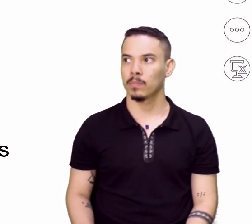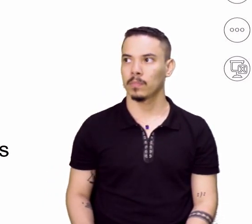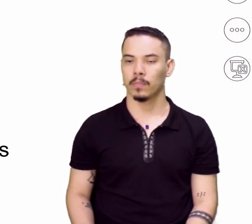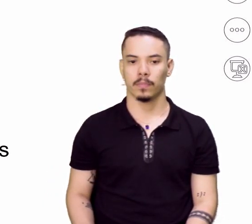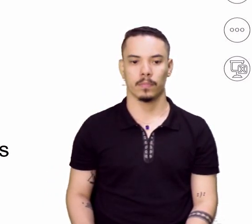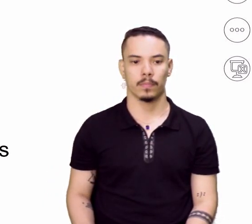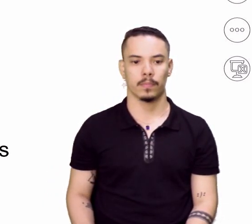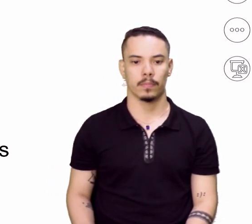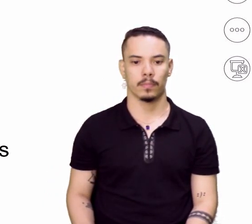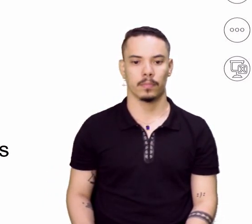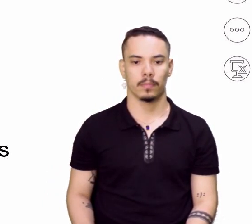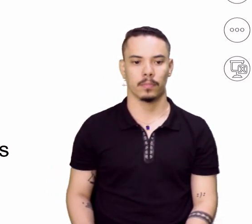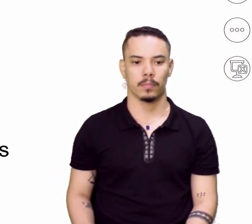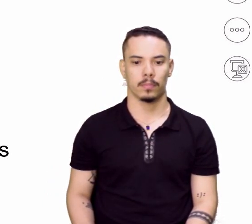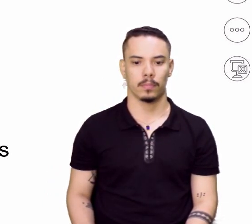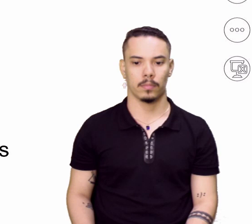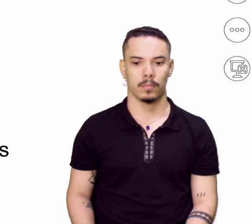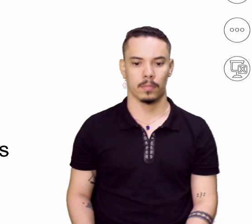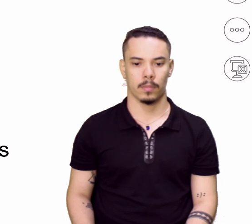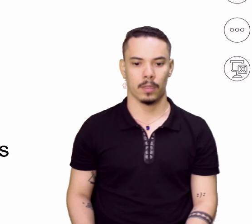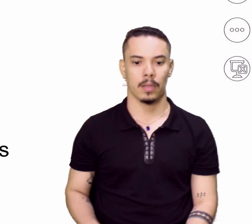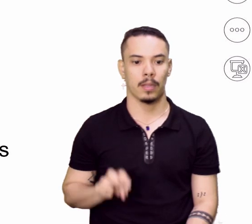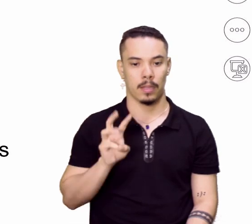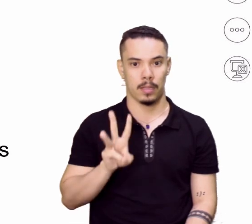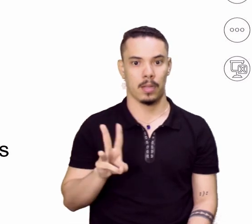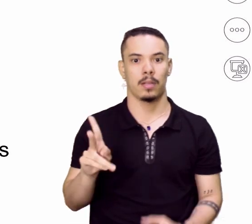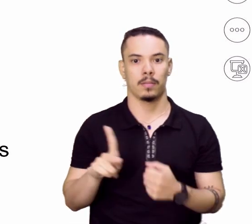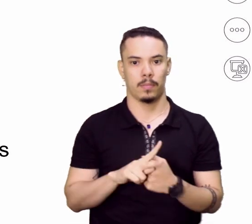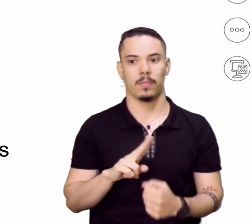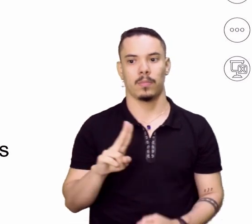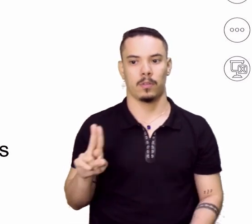pronomes relativos em cada uma das